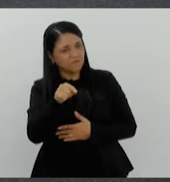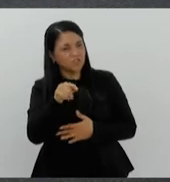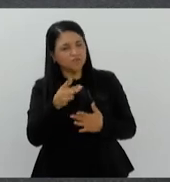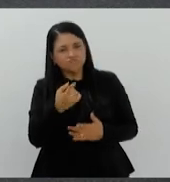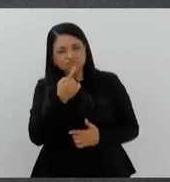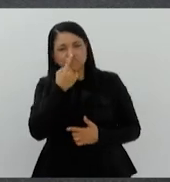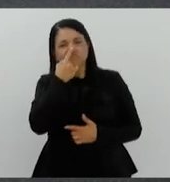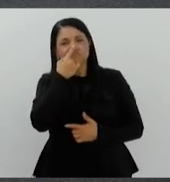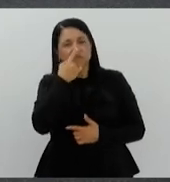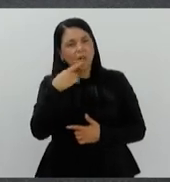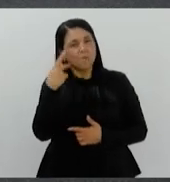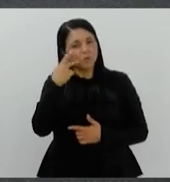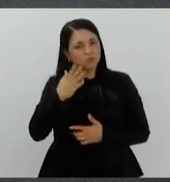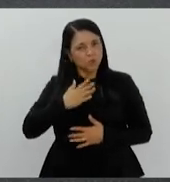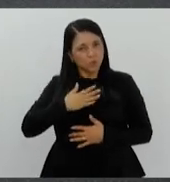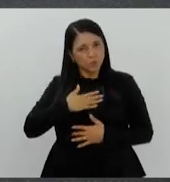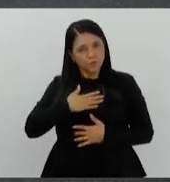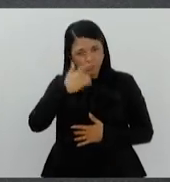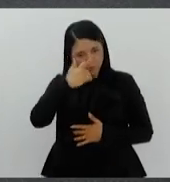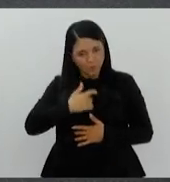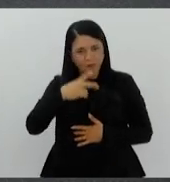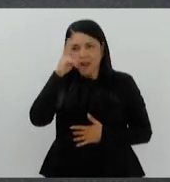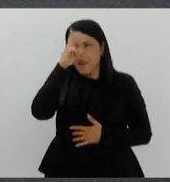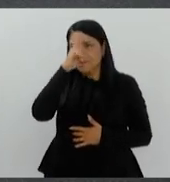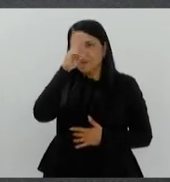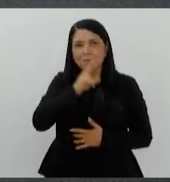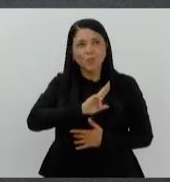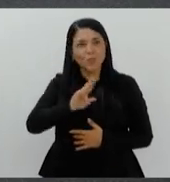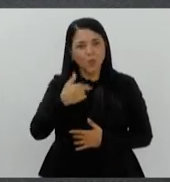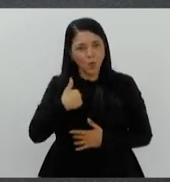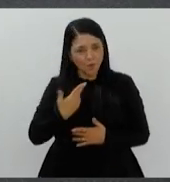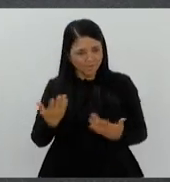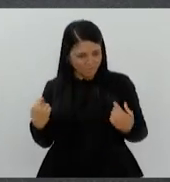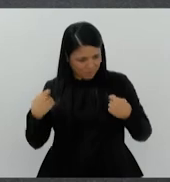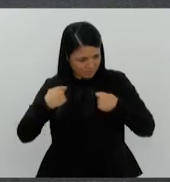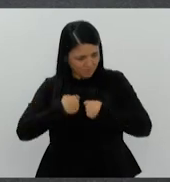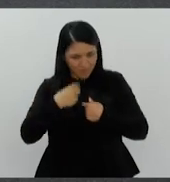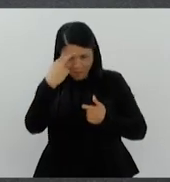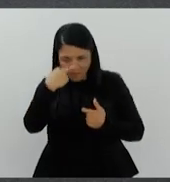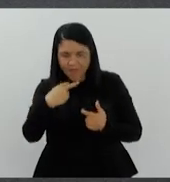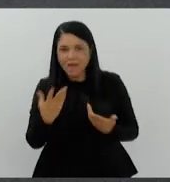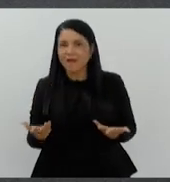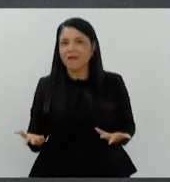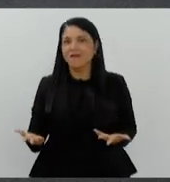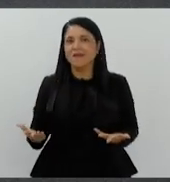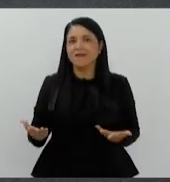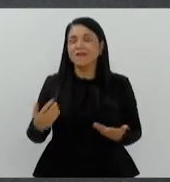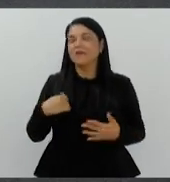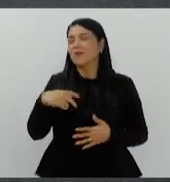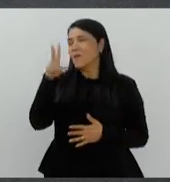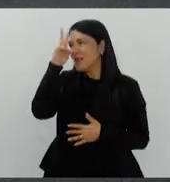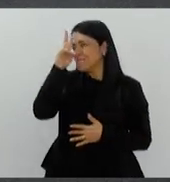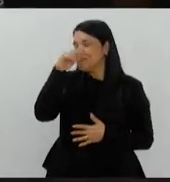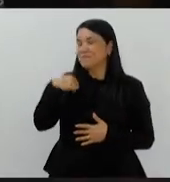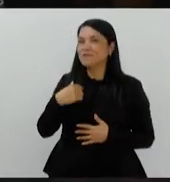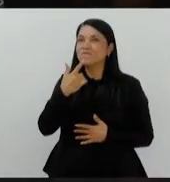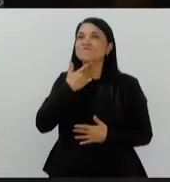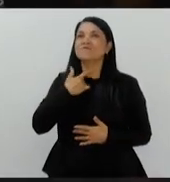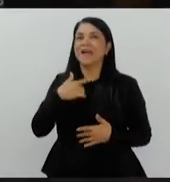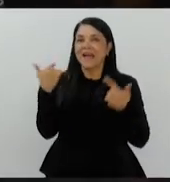política comigo, para lembrar, assim, o meu nome, pelo menos vendo o meu colete aqui. Eu lembrei, mas eu me deu vontade de rir.